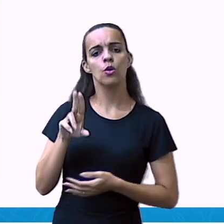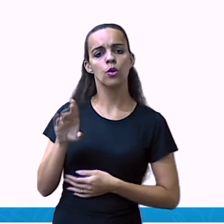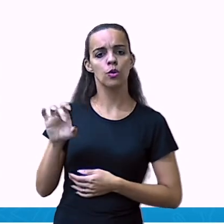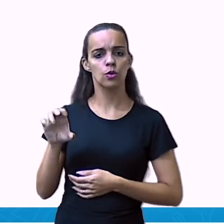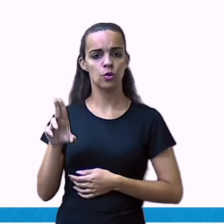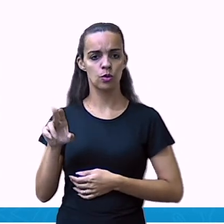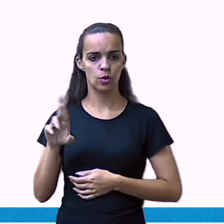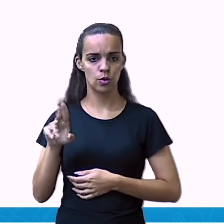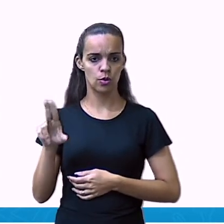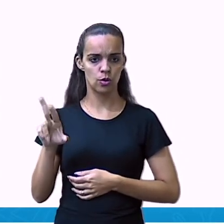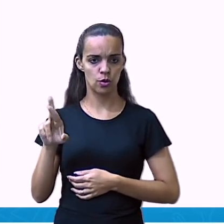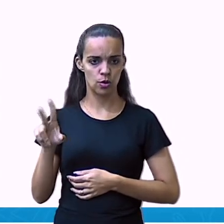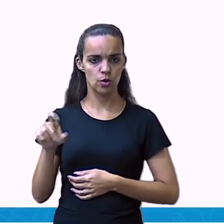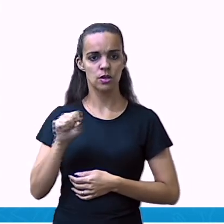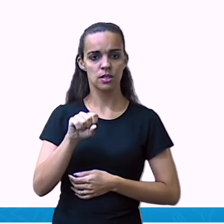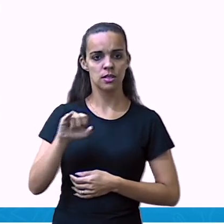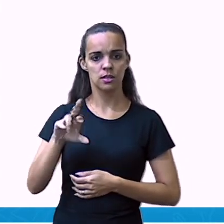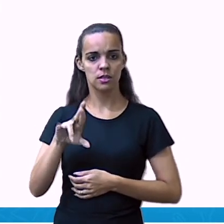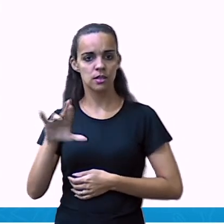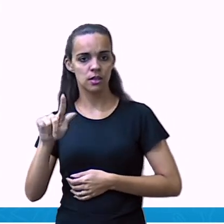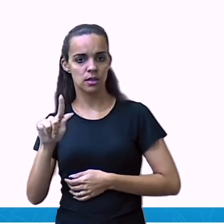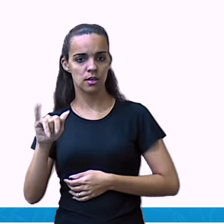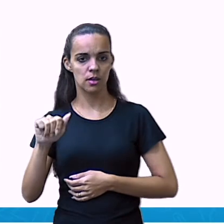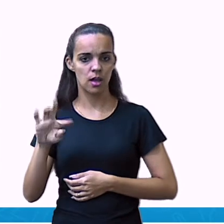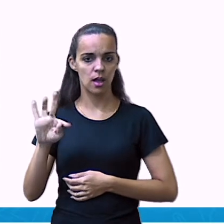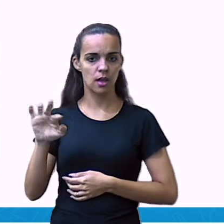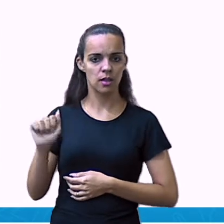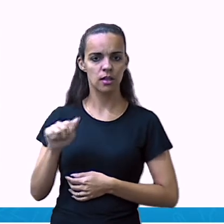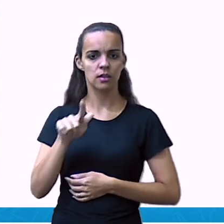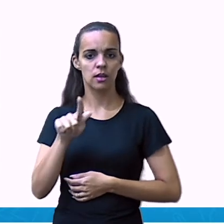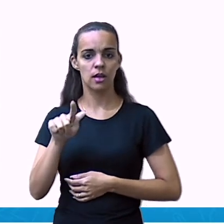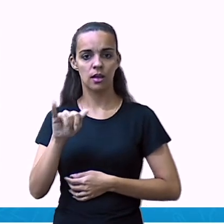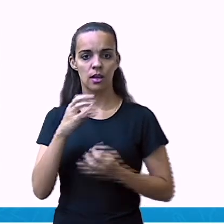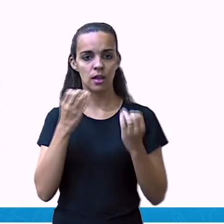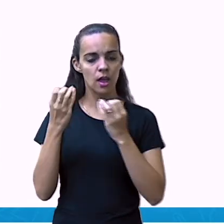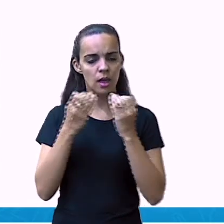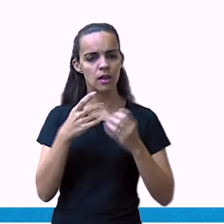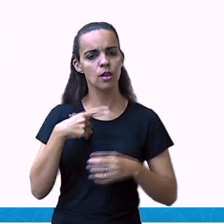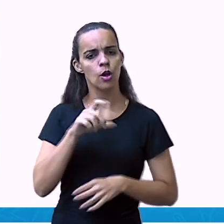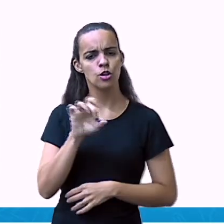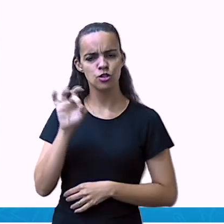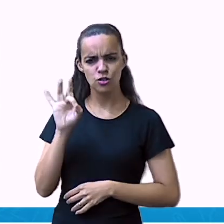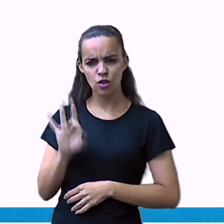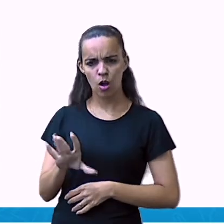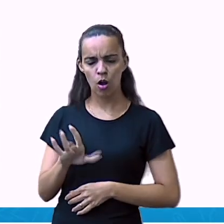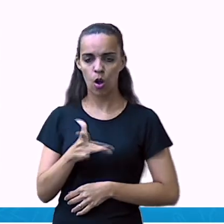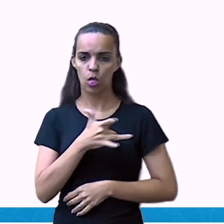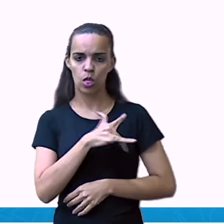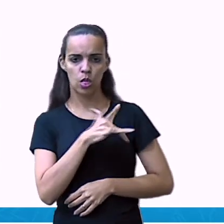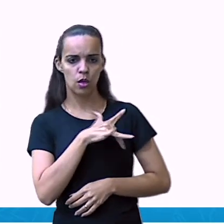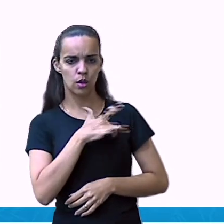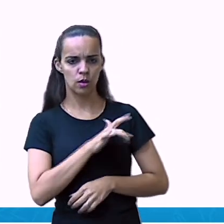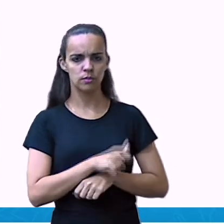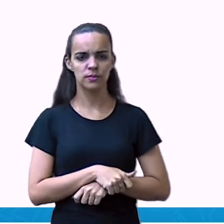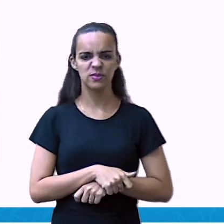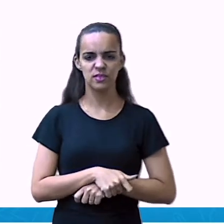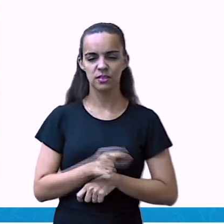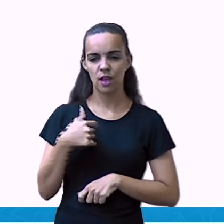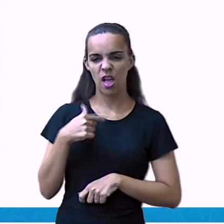cururu, sirigaita, gaita, só, dó,